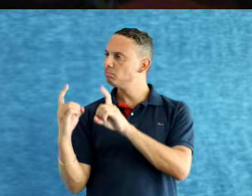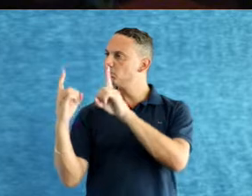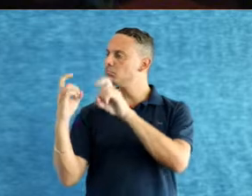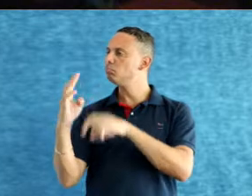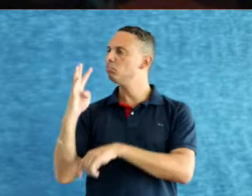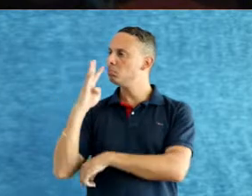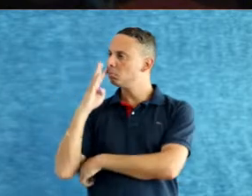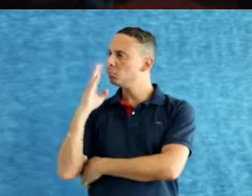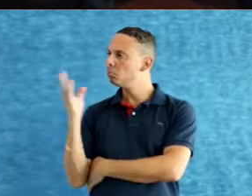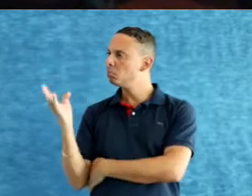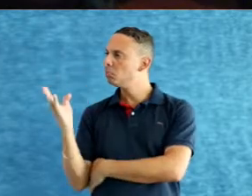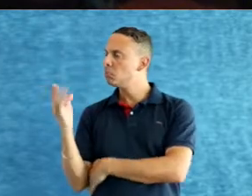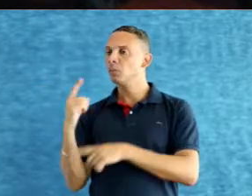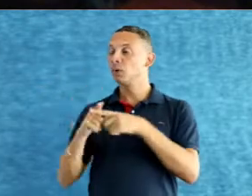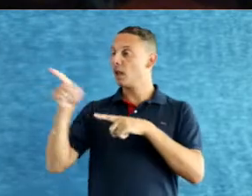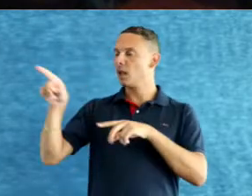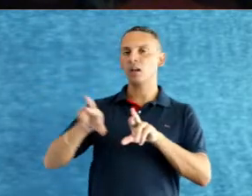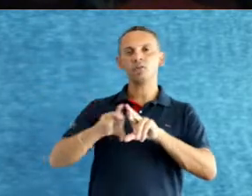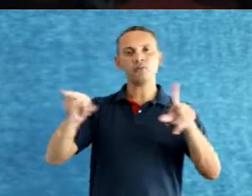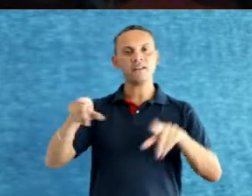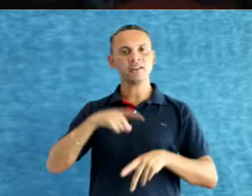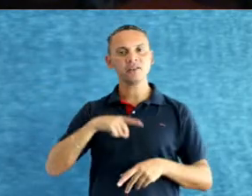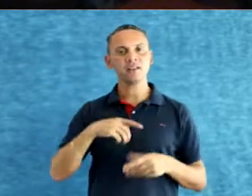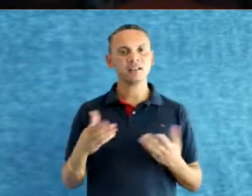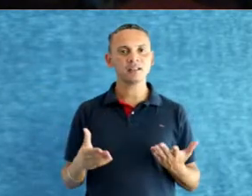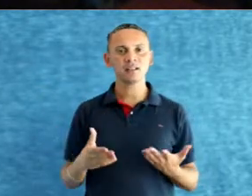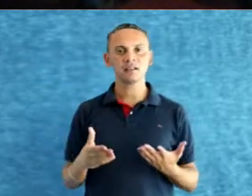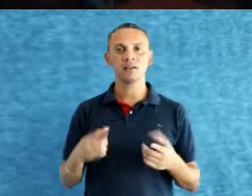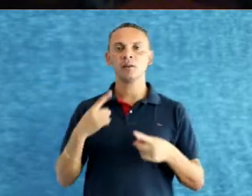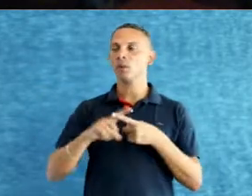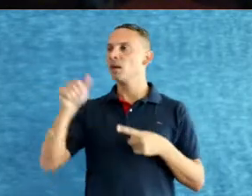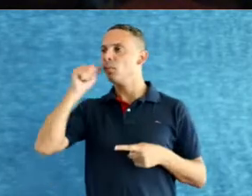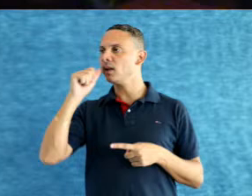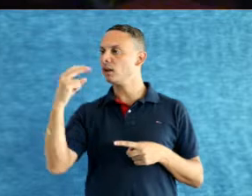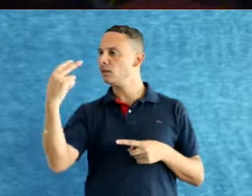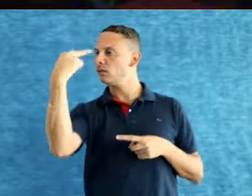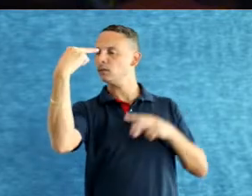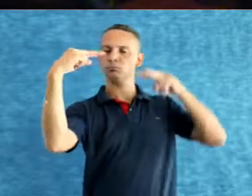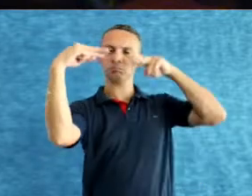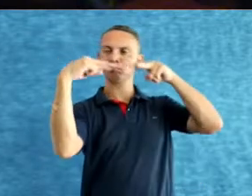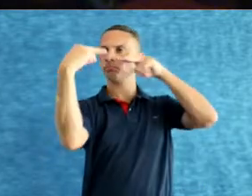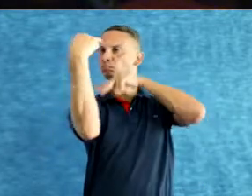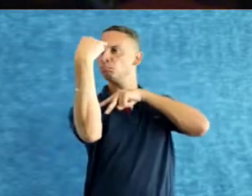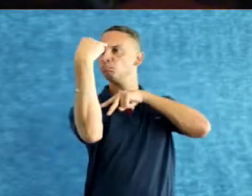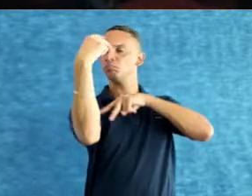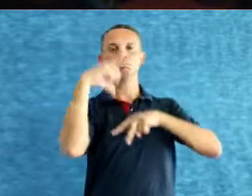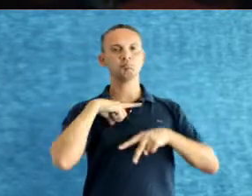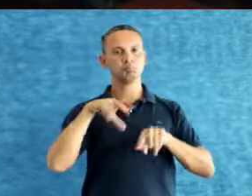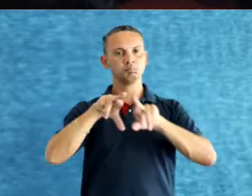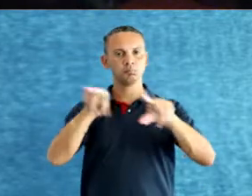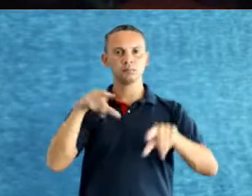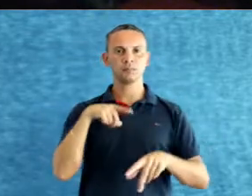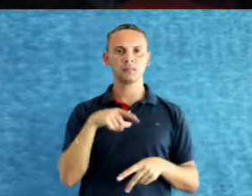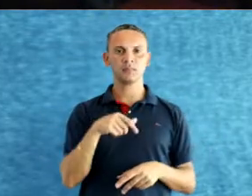jornais femininos. Então, da Joana Manso de Noronha, sabe, de algumas falam que a dona Nízia,